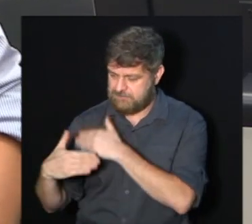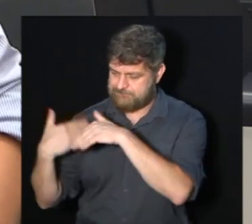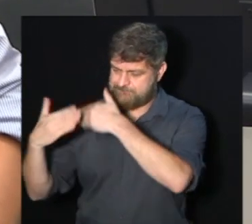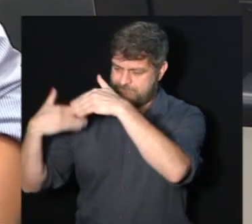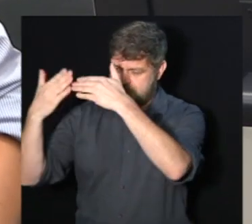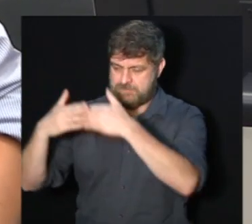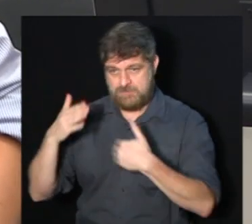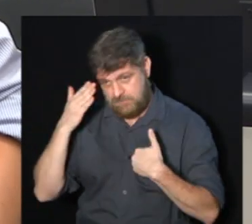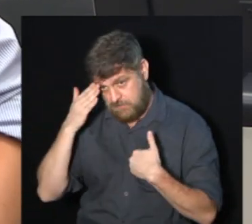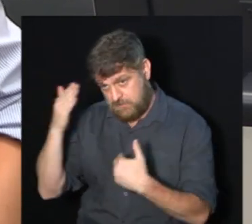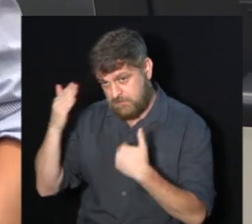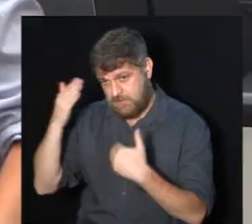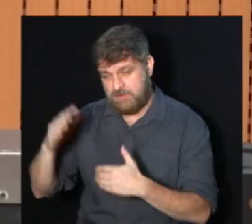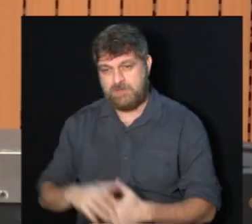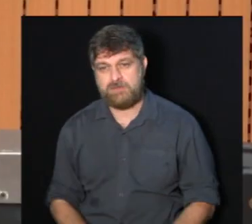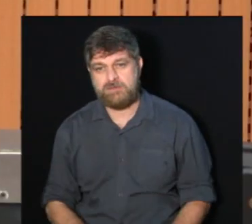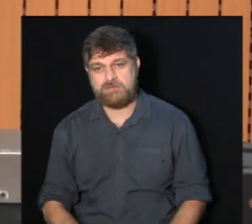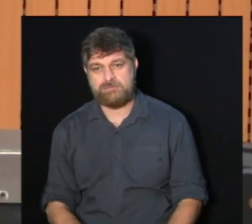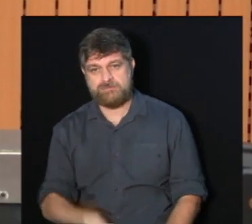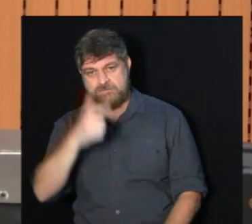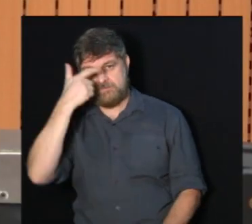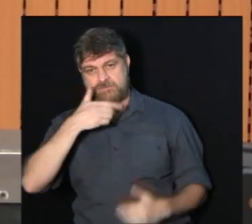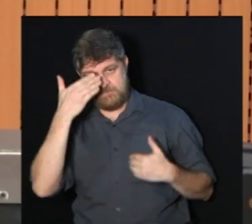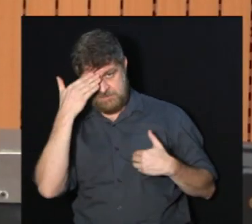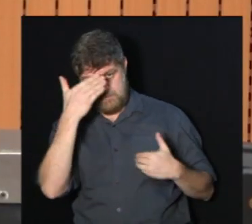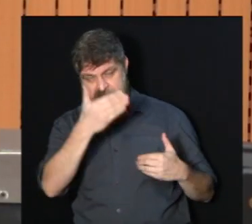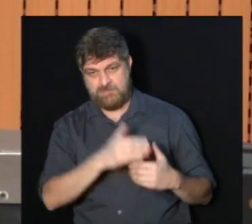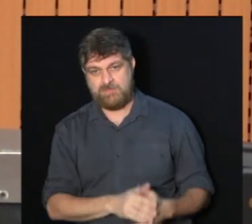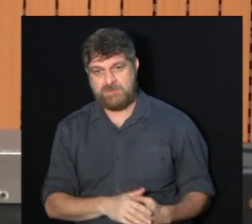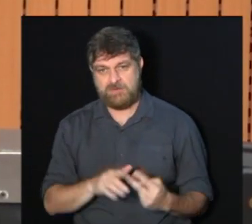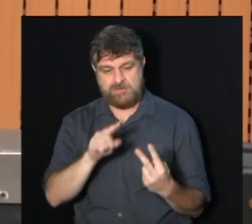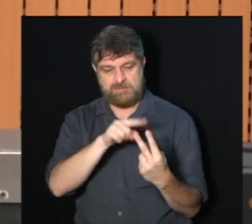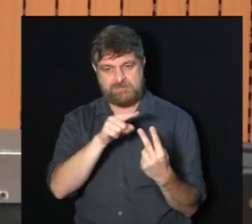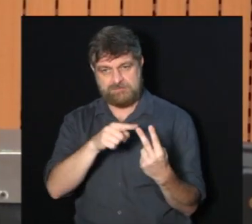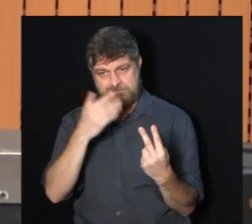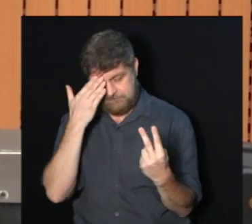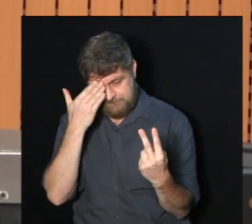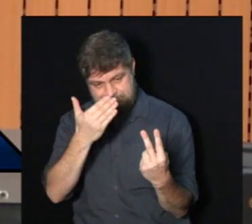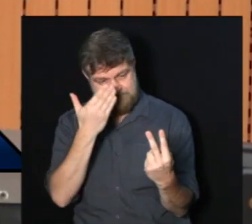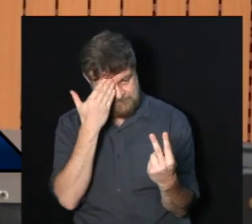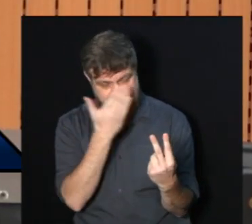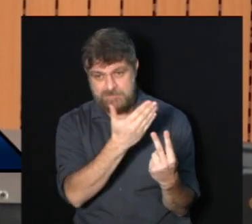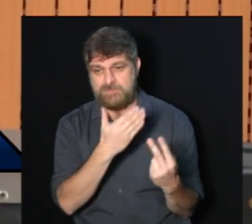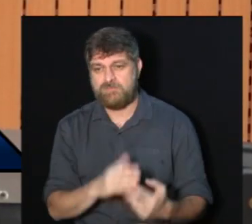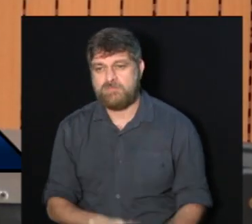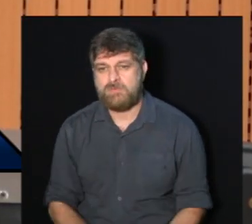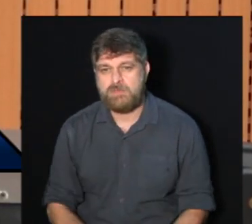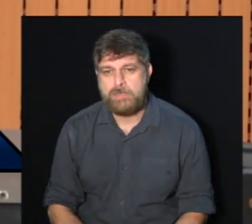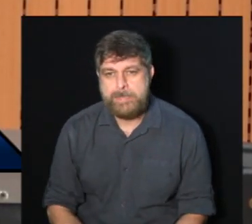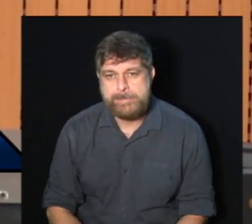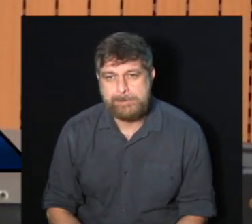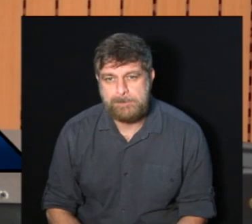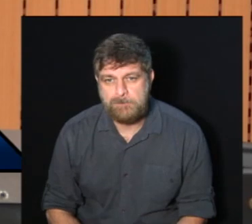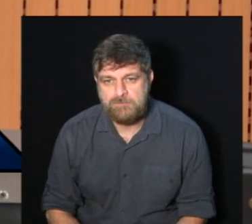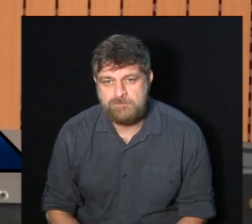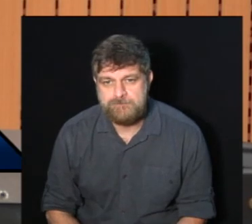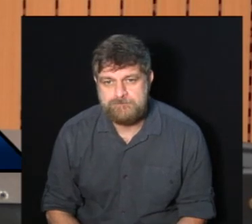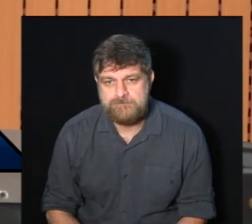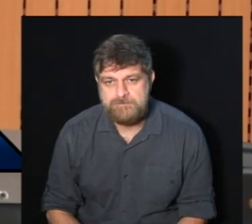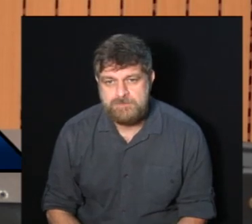Ok. Obrigada, viu, Jorge? Imagine, eu que agradeço mais uma vez a presença do vereador Zé Carlos pela presença, obrigado,